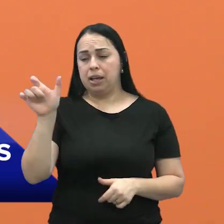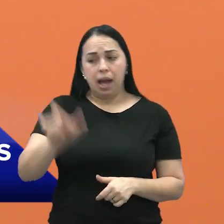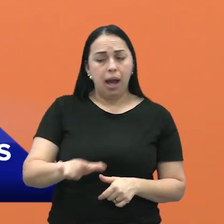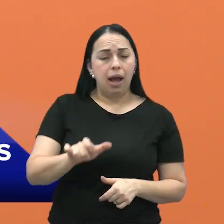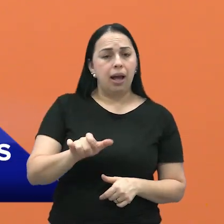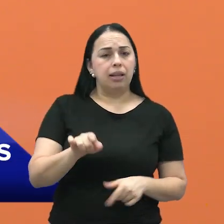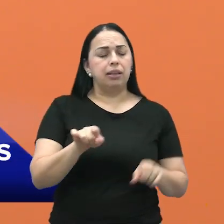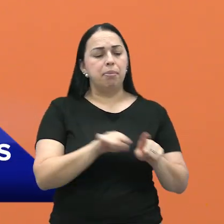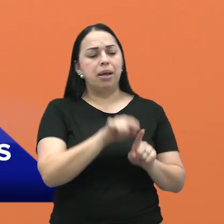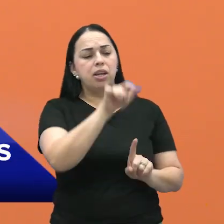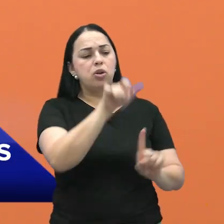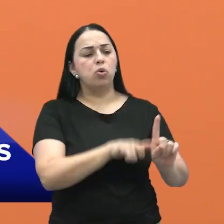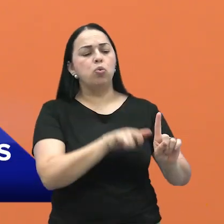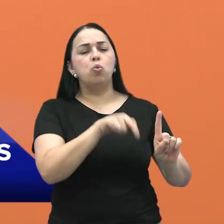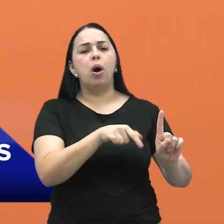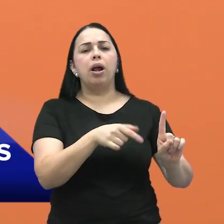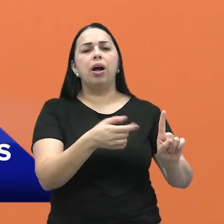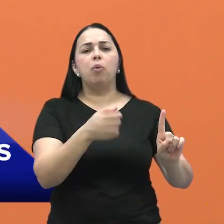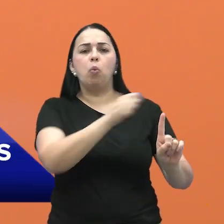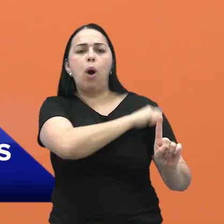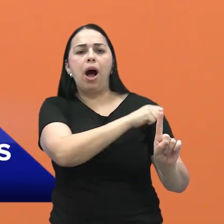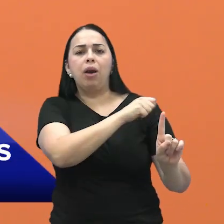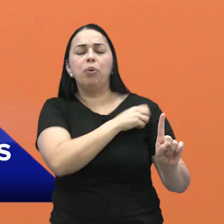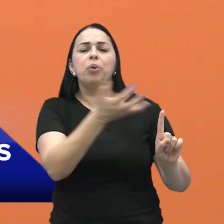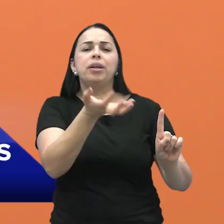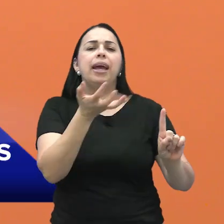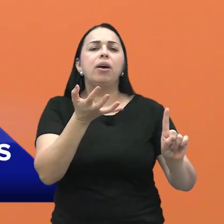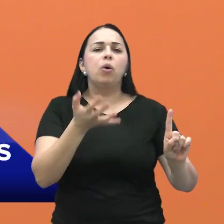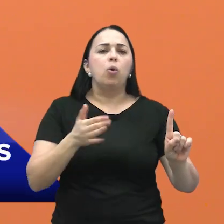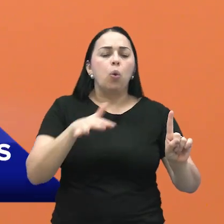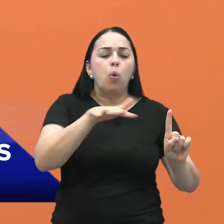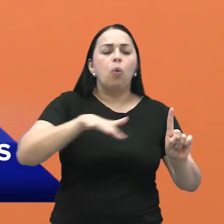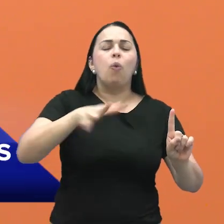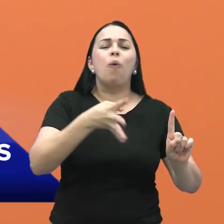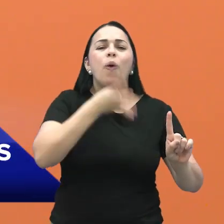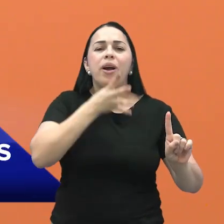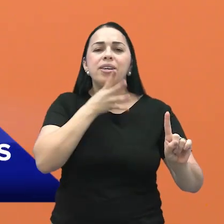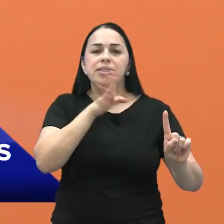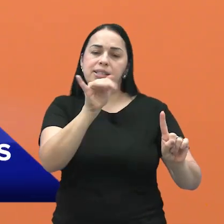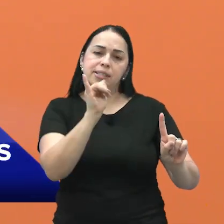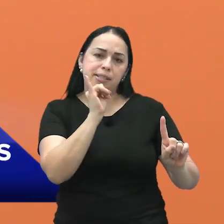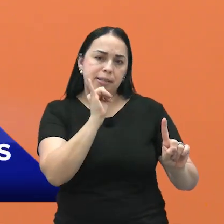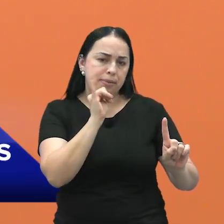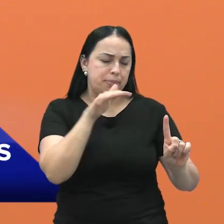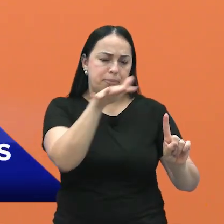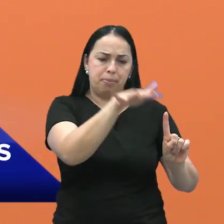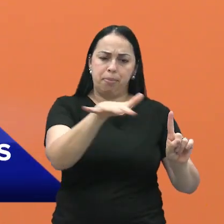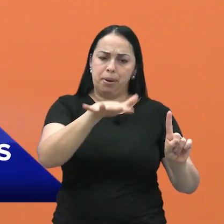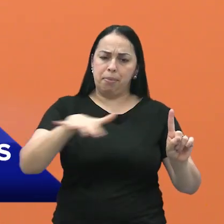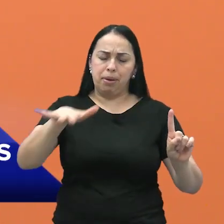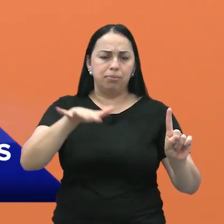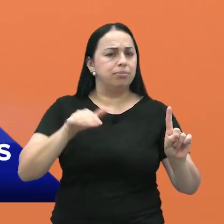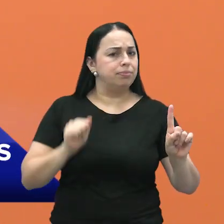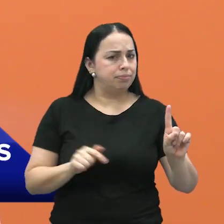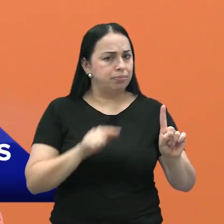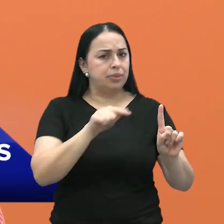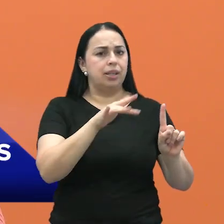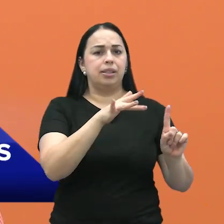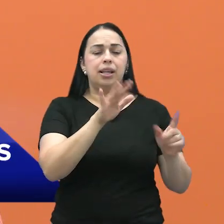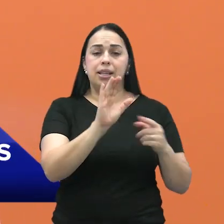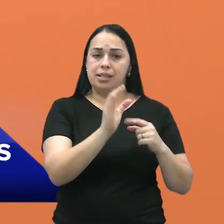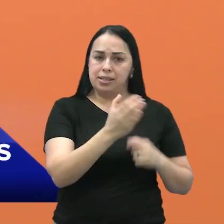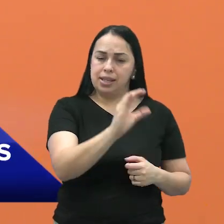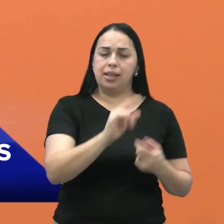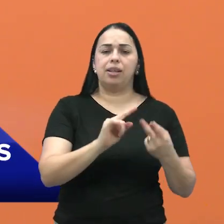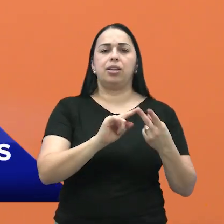do interesse que o aluno traz de conhecer alguma área específica. Então, nós temos aqui diferentes áreas do conhecimento, a